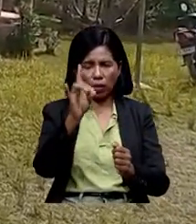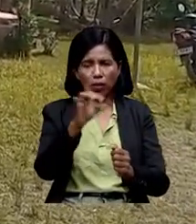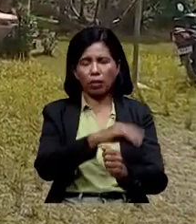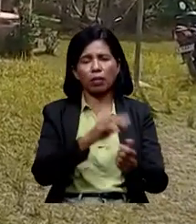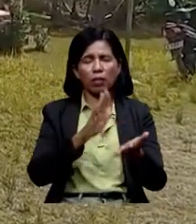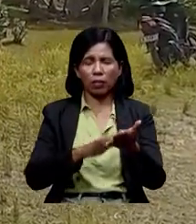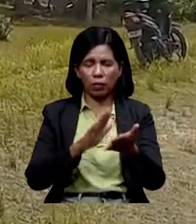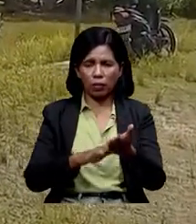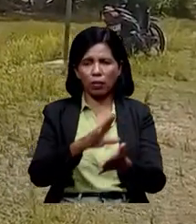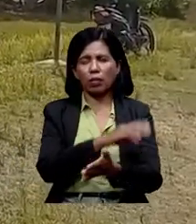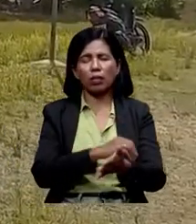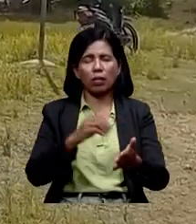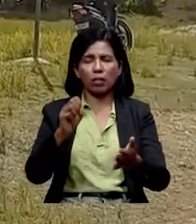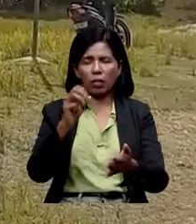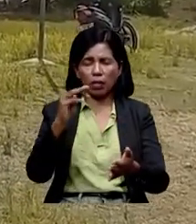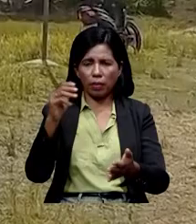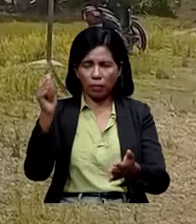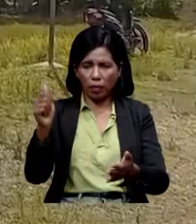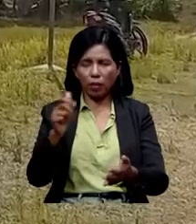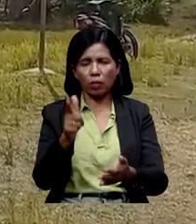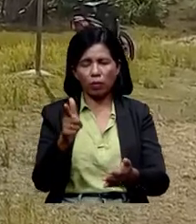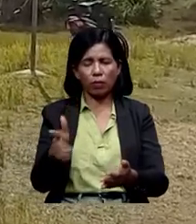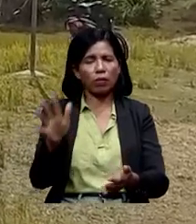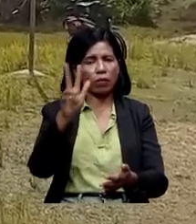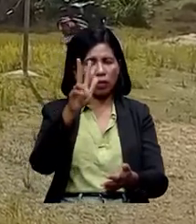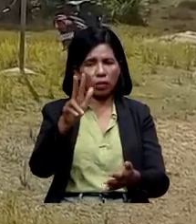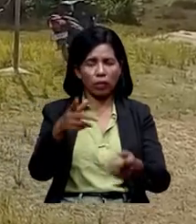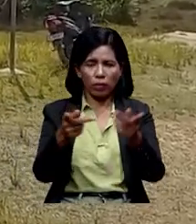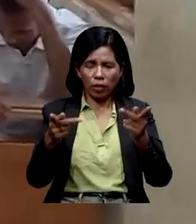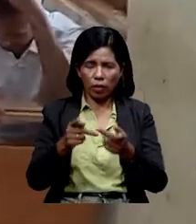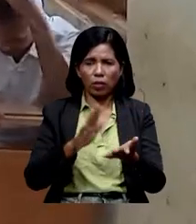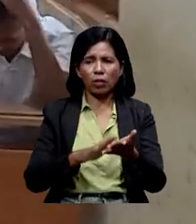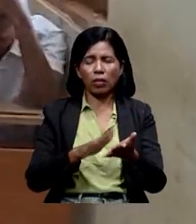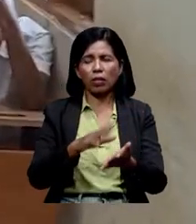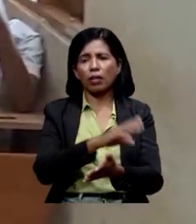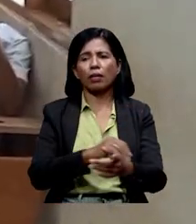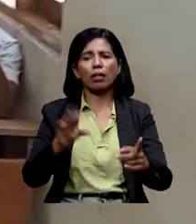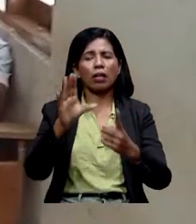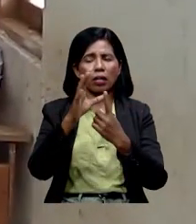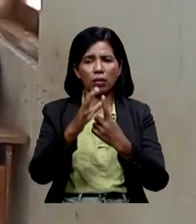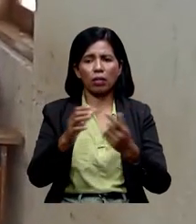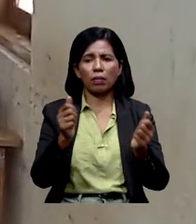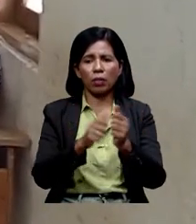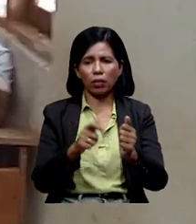escola secundária geral ro nuro sentolo centro rua filial ho classe para ler ro nuro